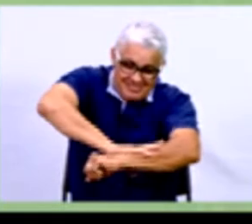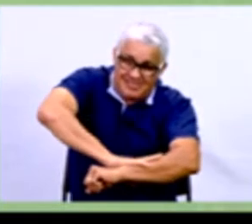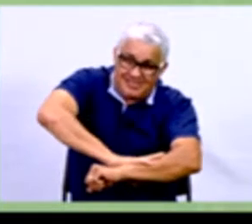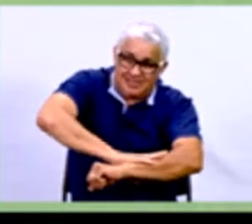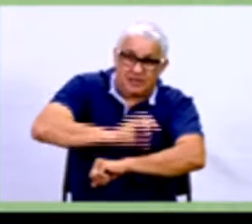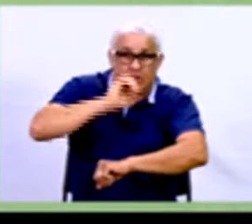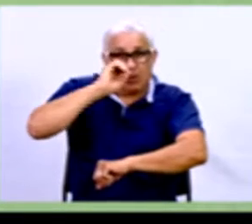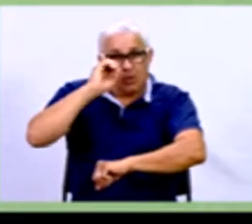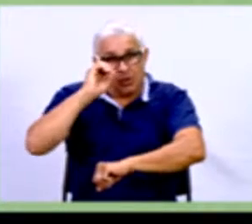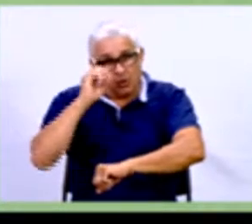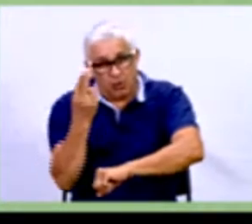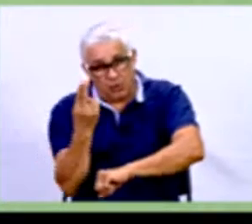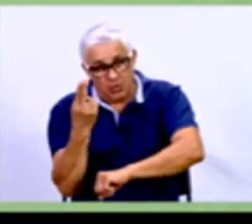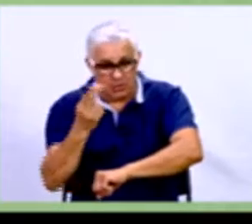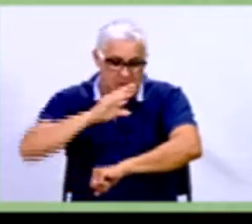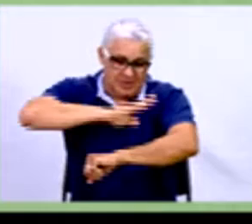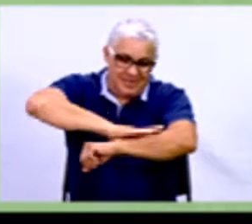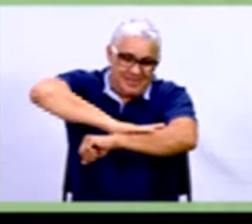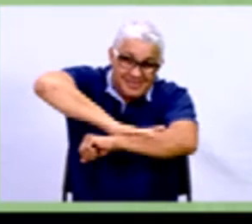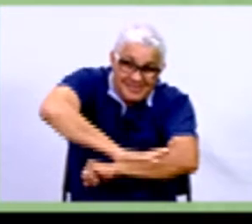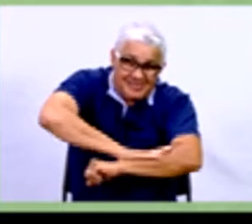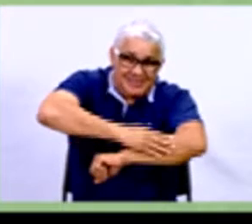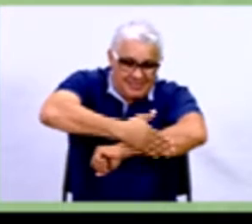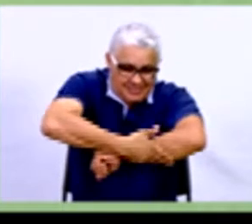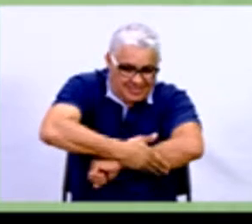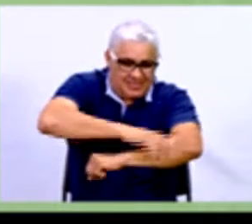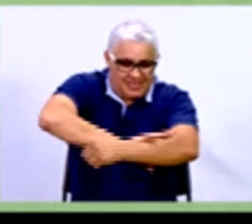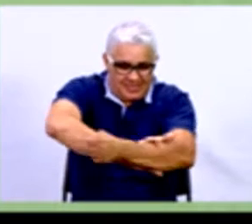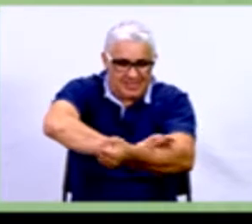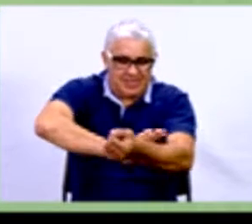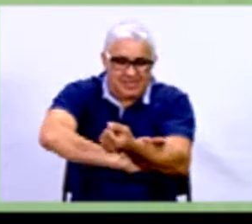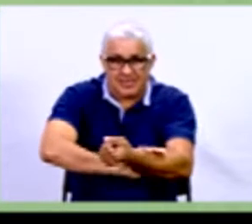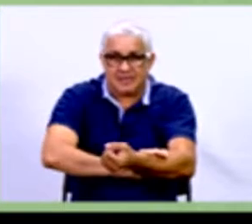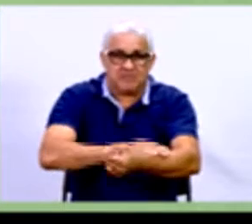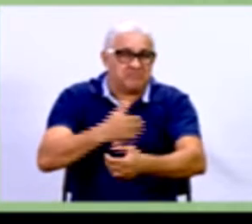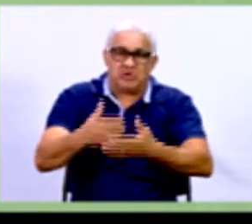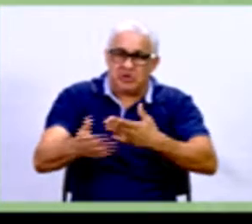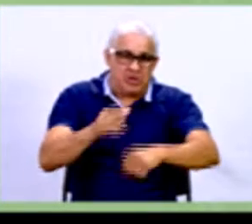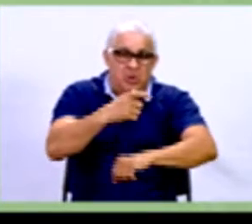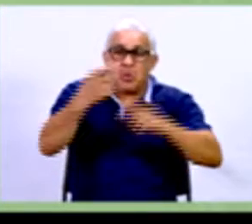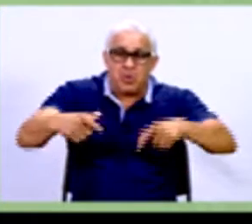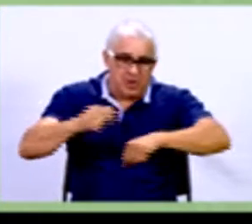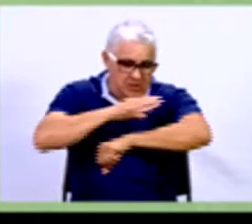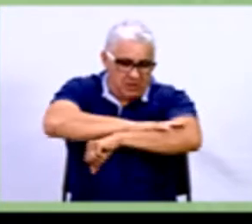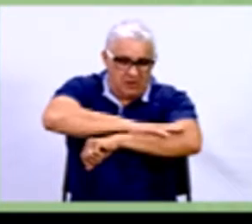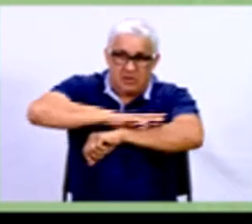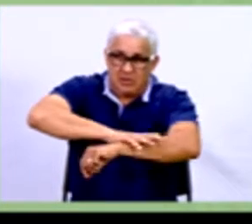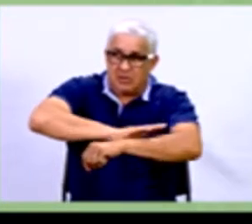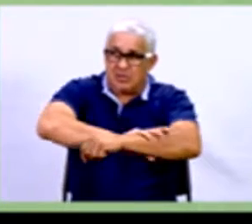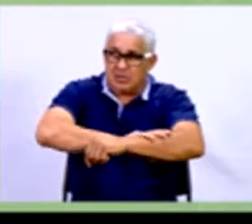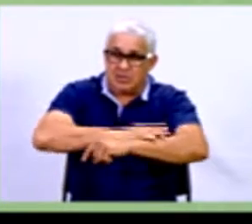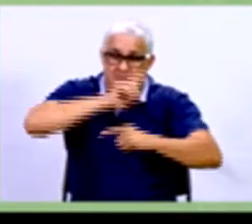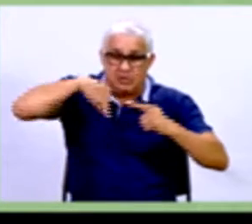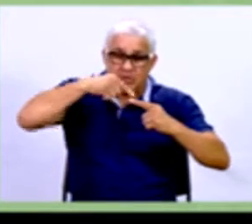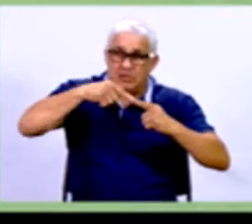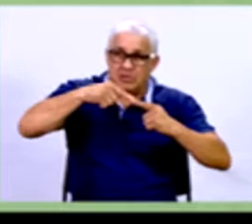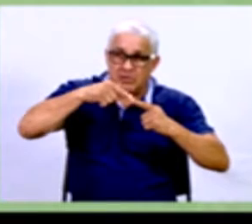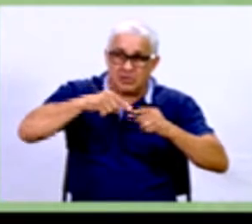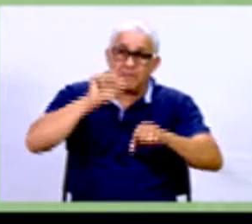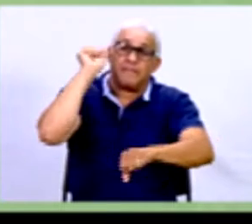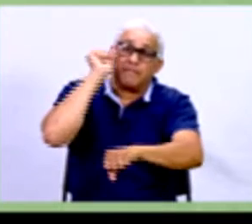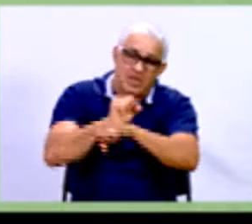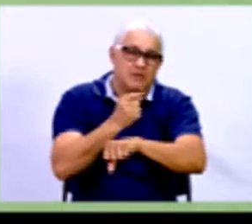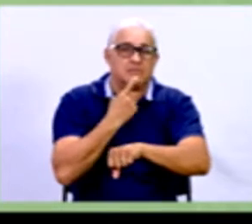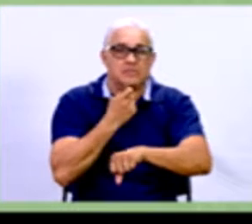ou com a mão de encontro ao osso nos pontos onde a veia ou a artéria é mais fácil de ser encontrada. Então, o grande objetivo é fazer estancar